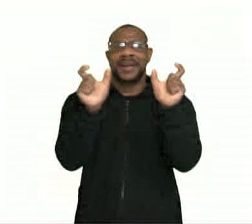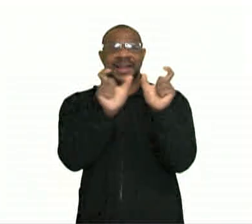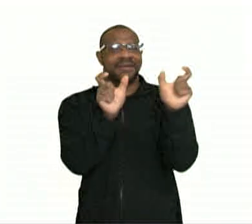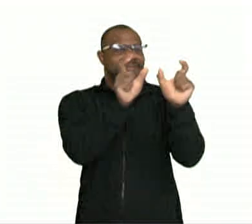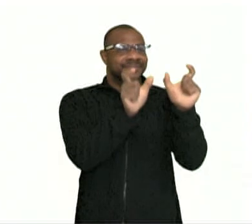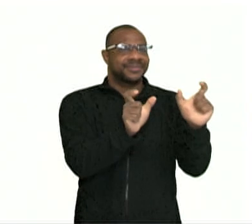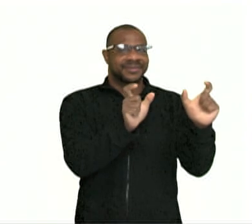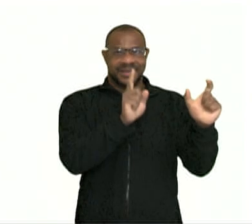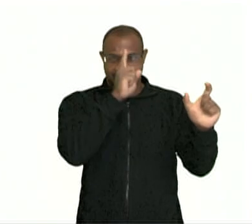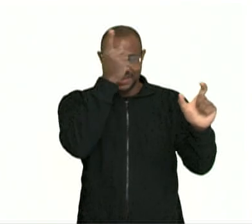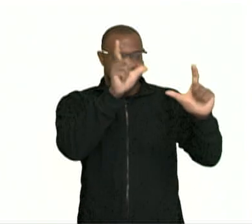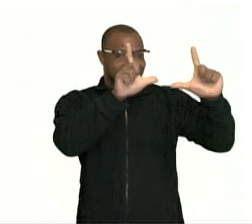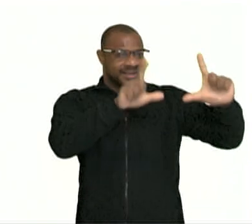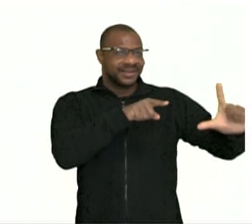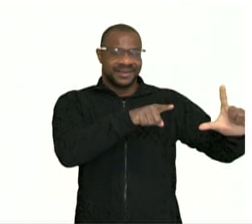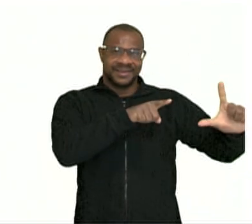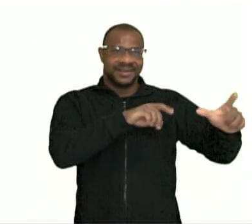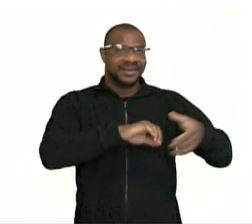ideia? Ótimo.